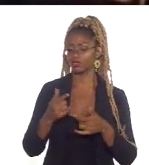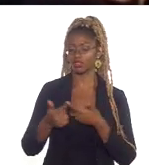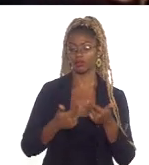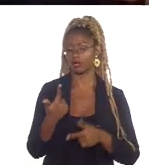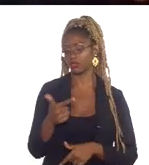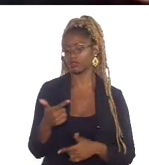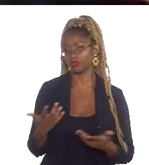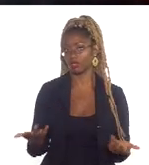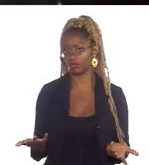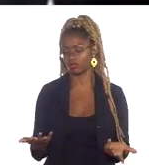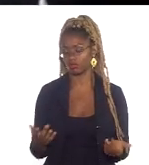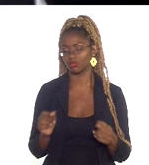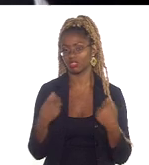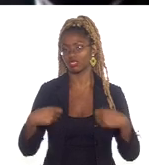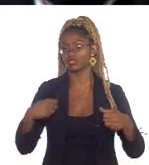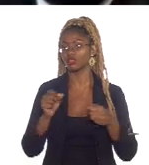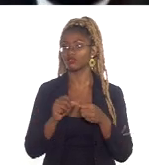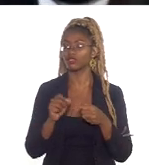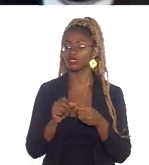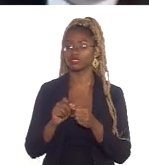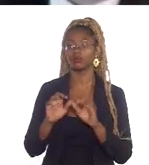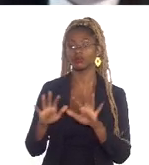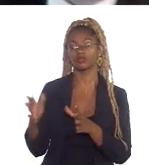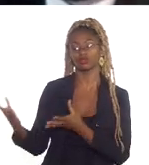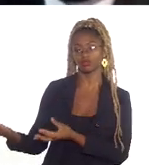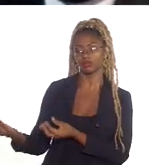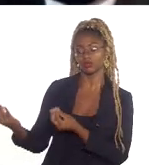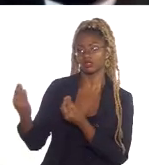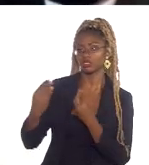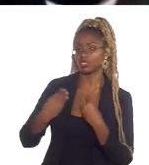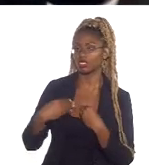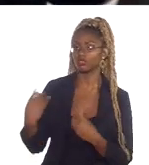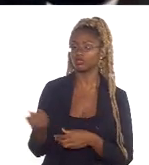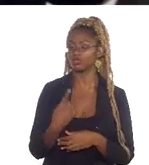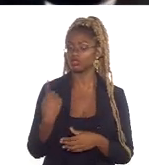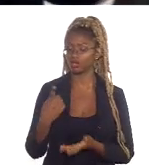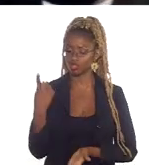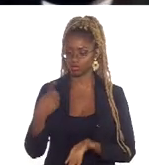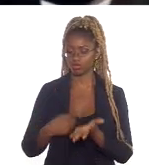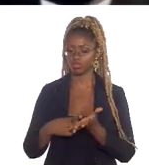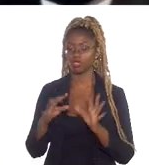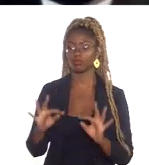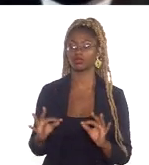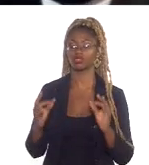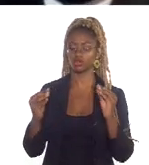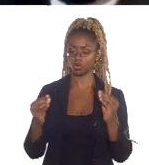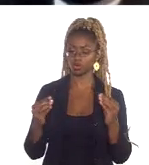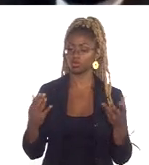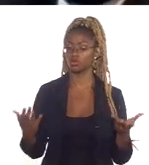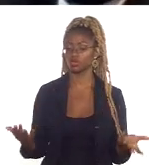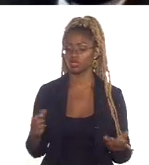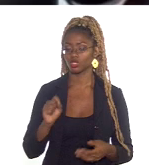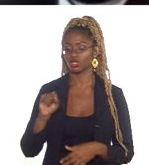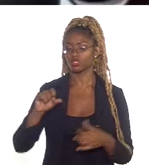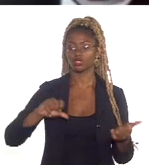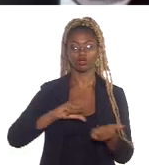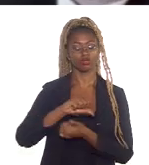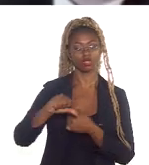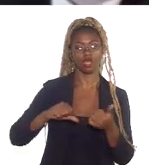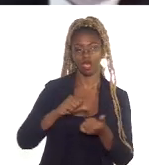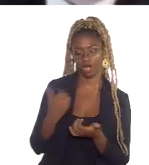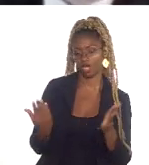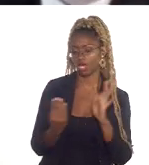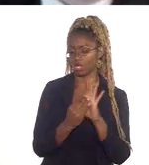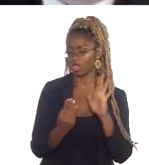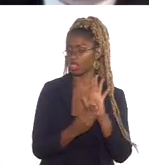né? O que nos foi passado, nós concordamos integralmente. Se for alterar,